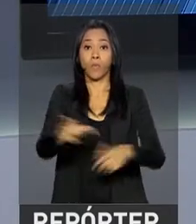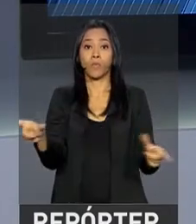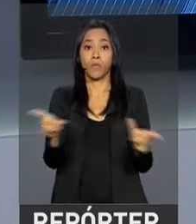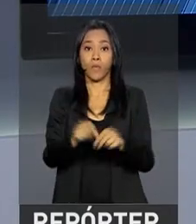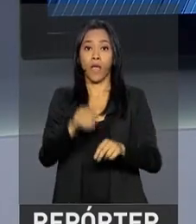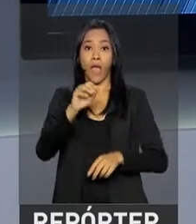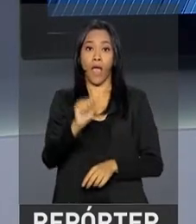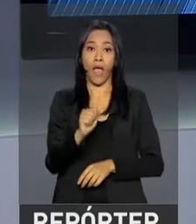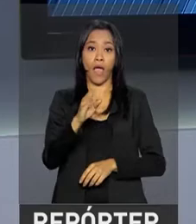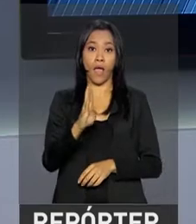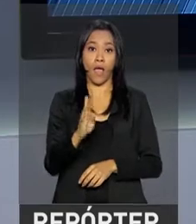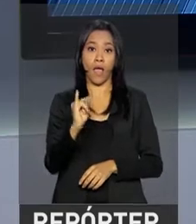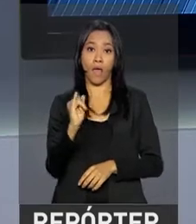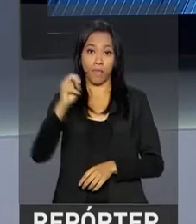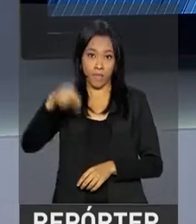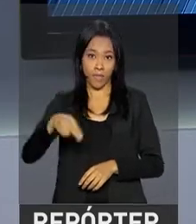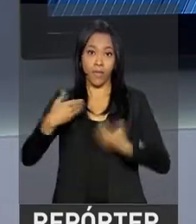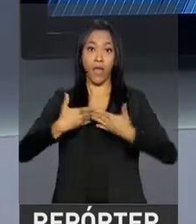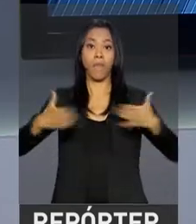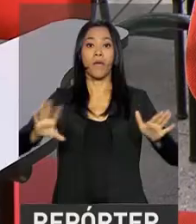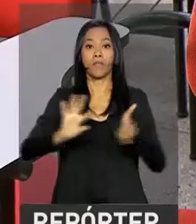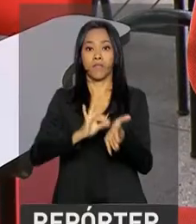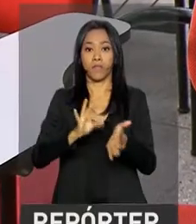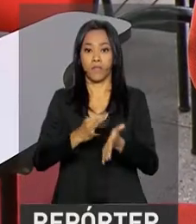que está com as inscrições abertas